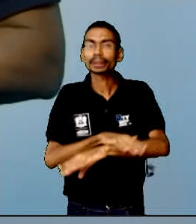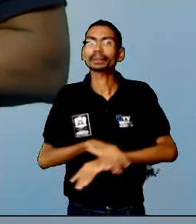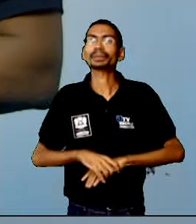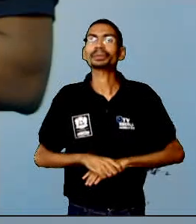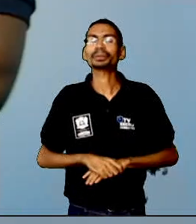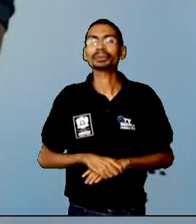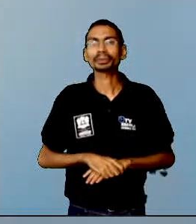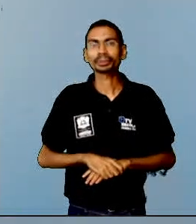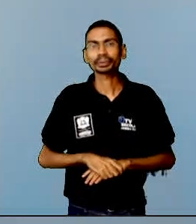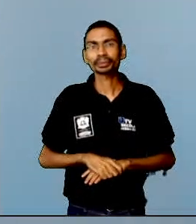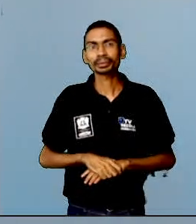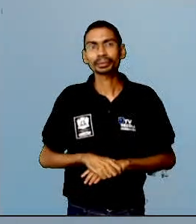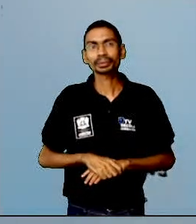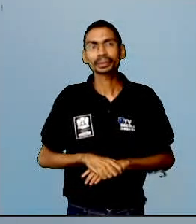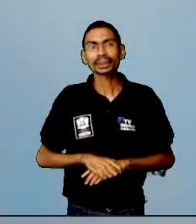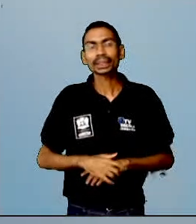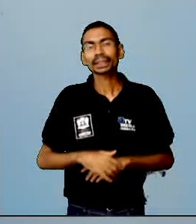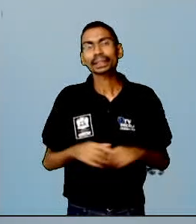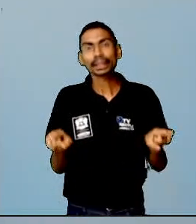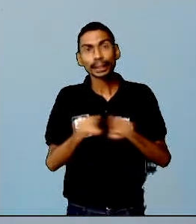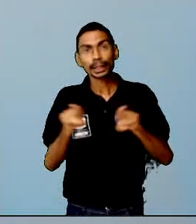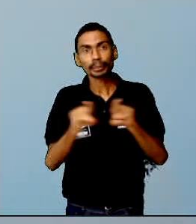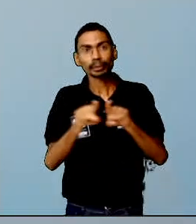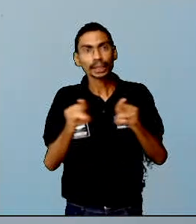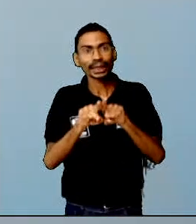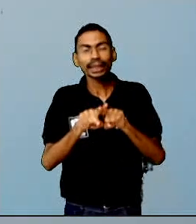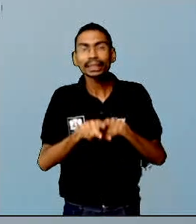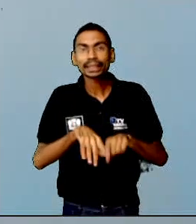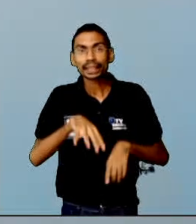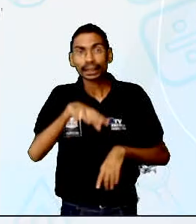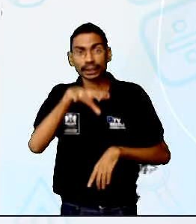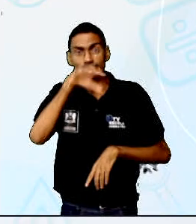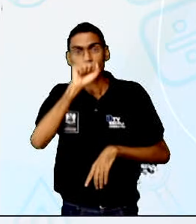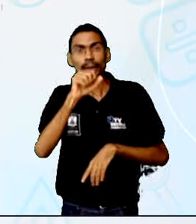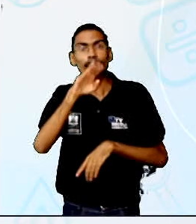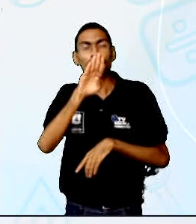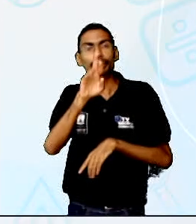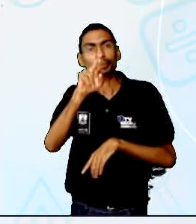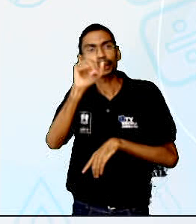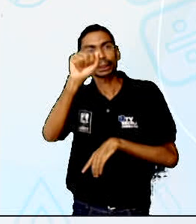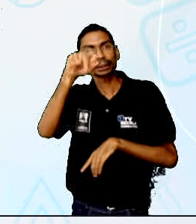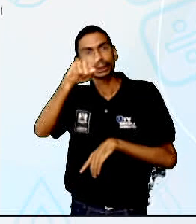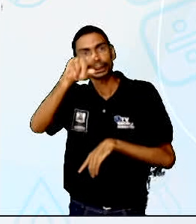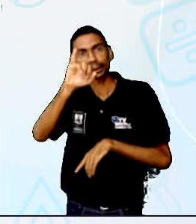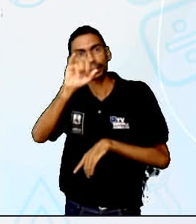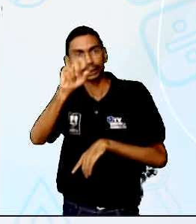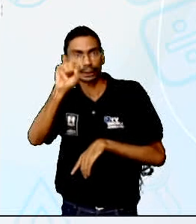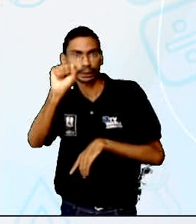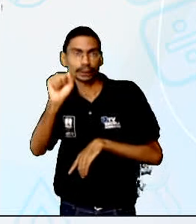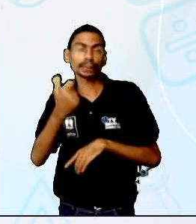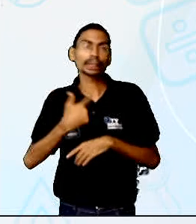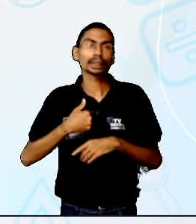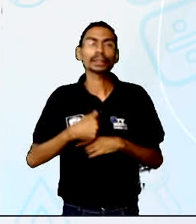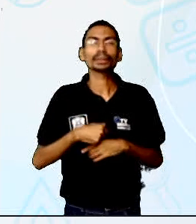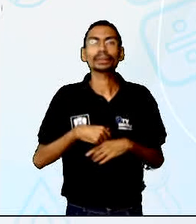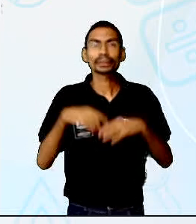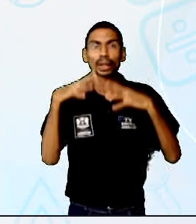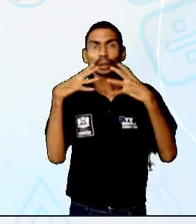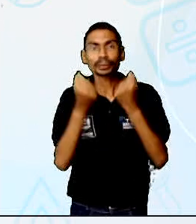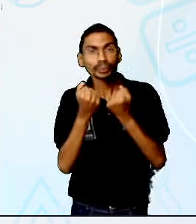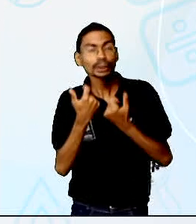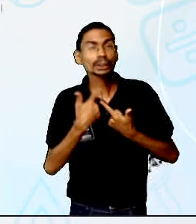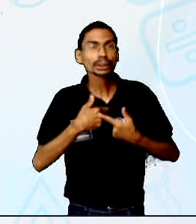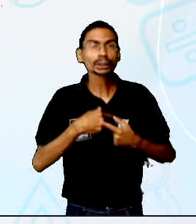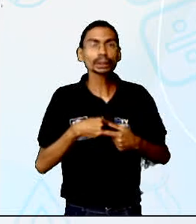Tem também a respiração branquial. São aqueles animais que respiram pelas brânquias. A